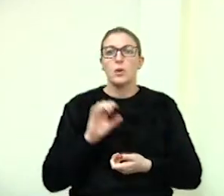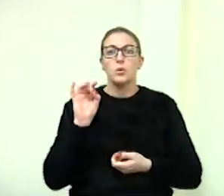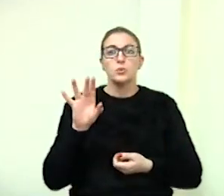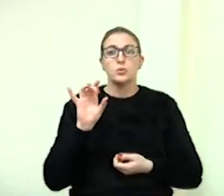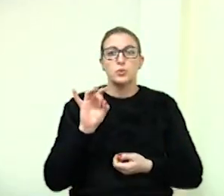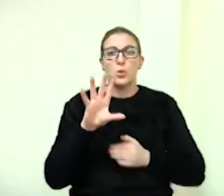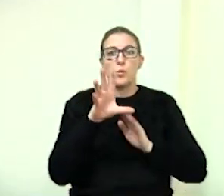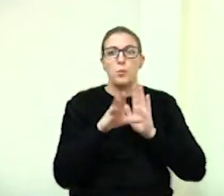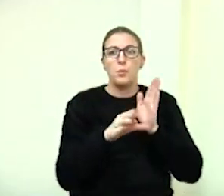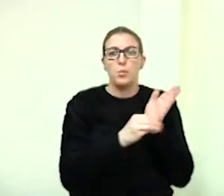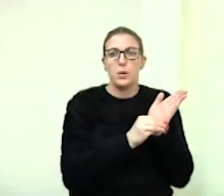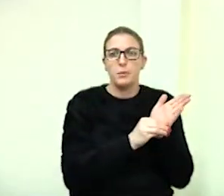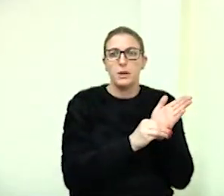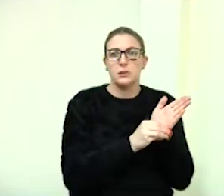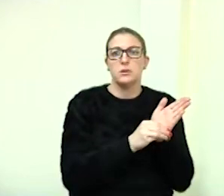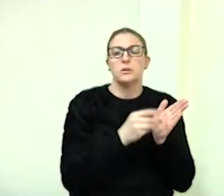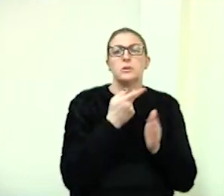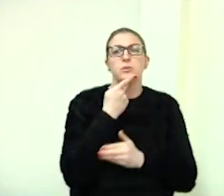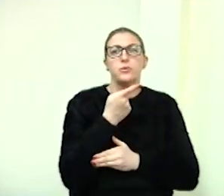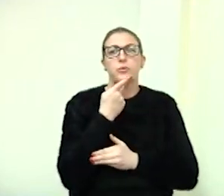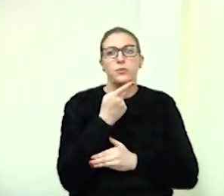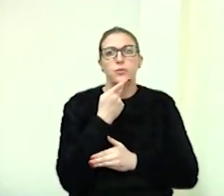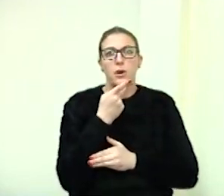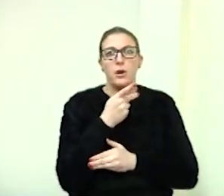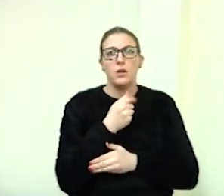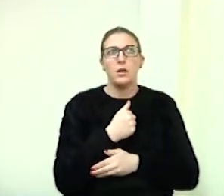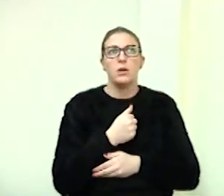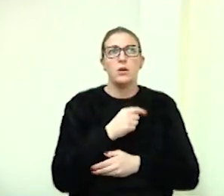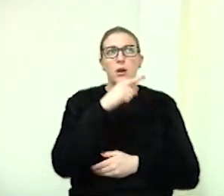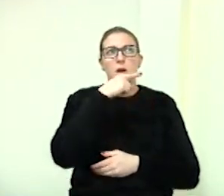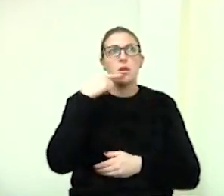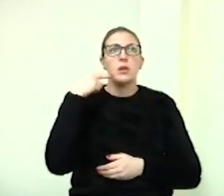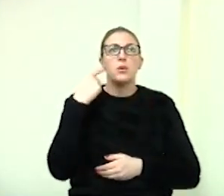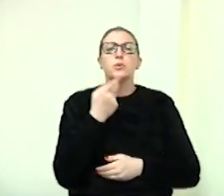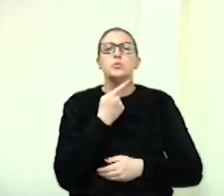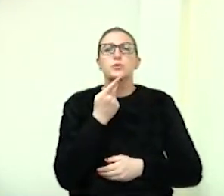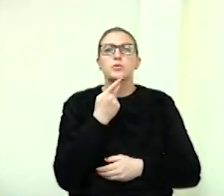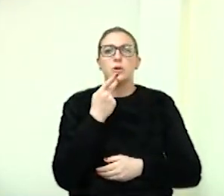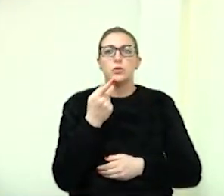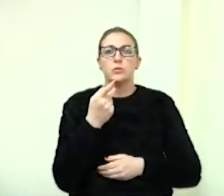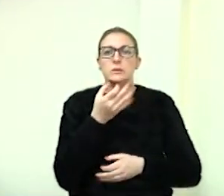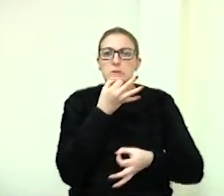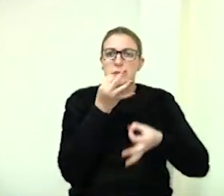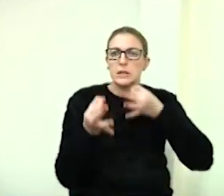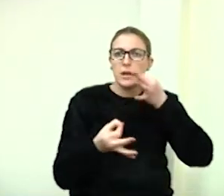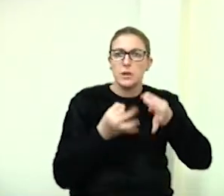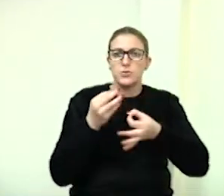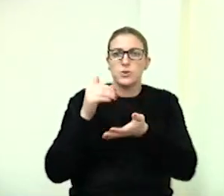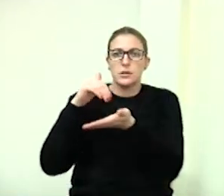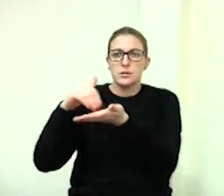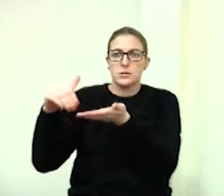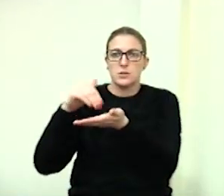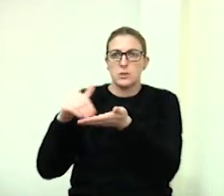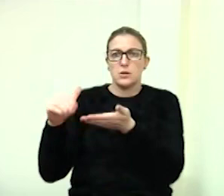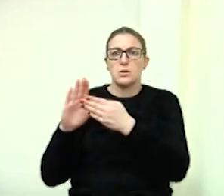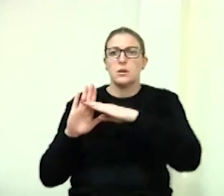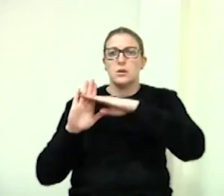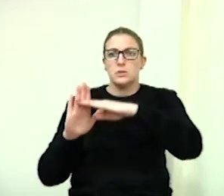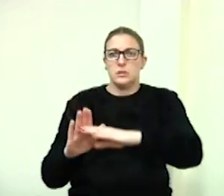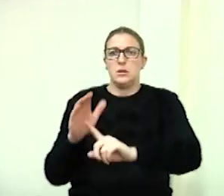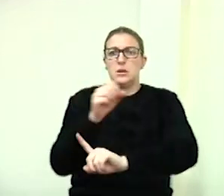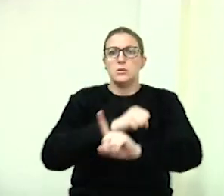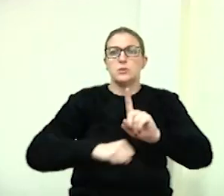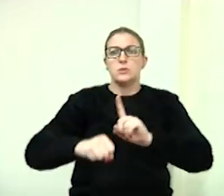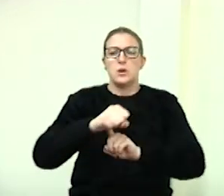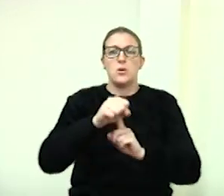complementando também, presidente, o Araújo falava aqui das críticas à assistência social, e realmente, né, Araújo, a gente